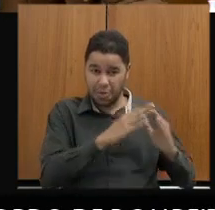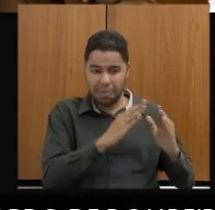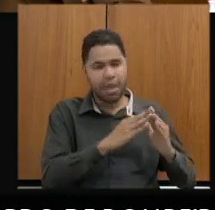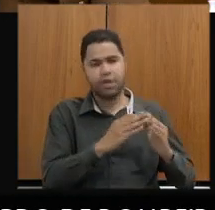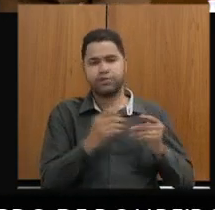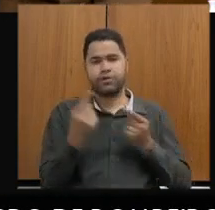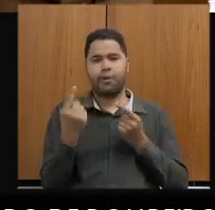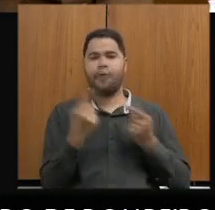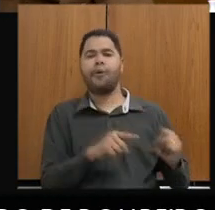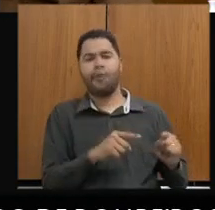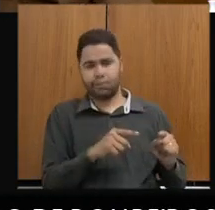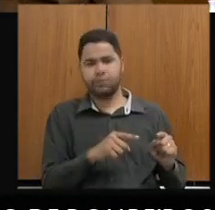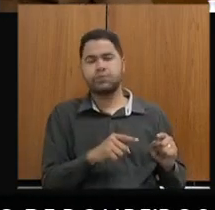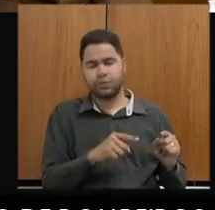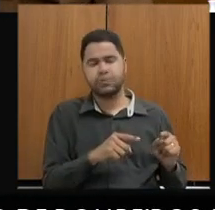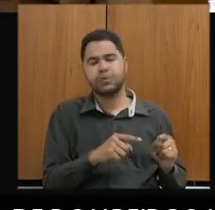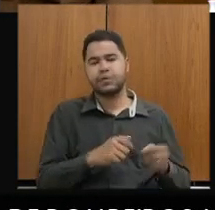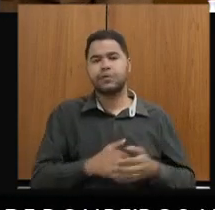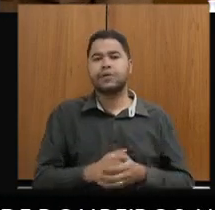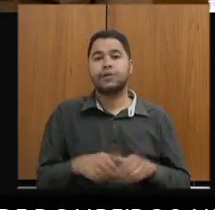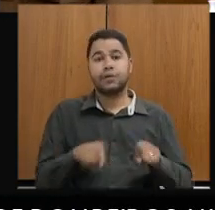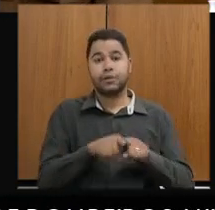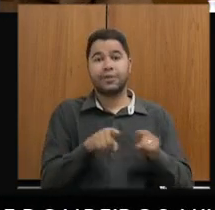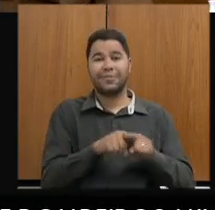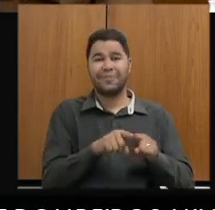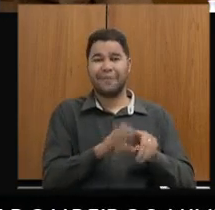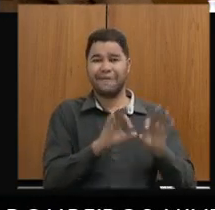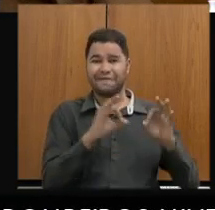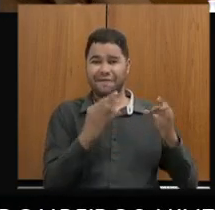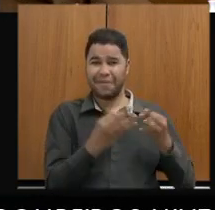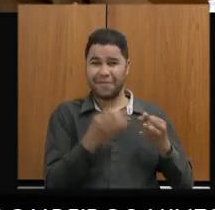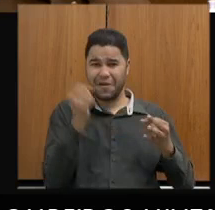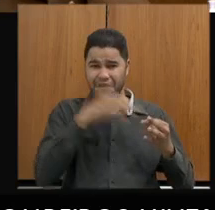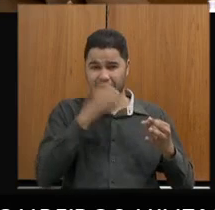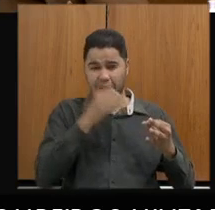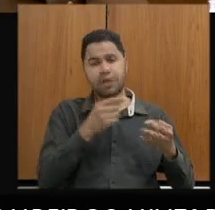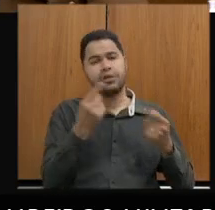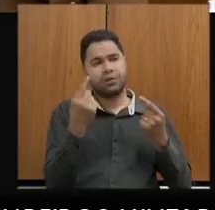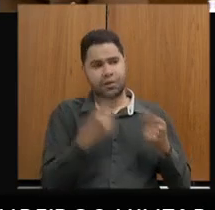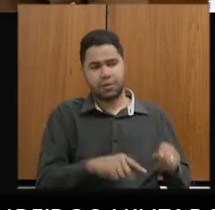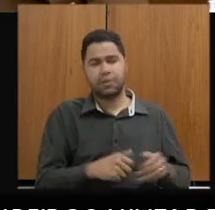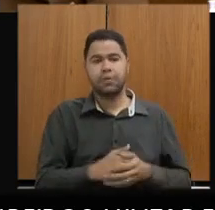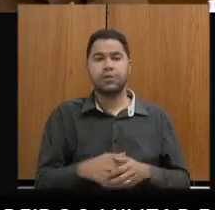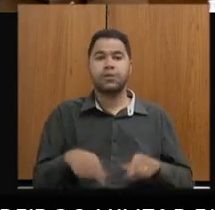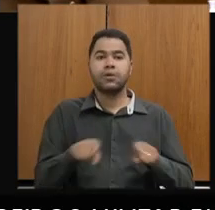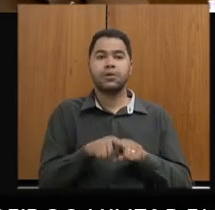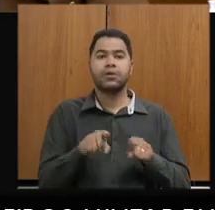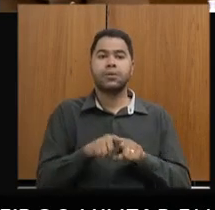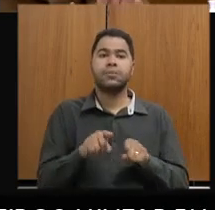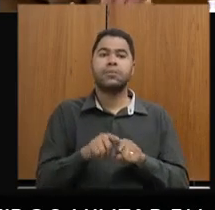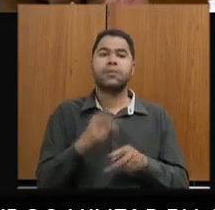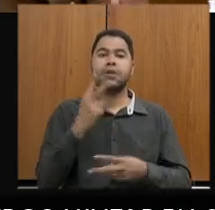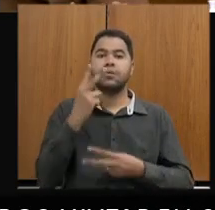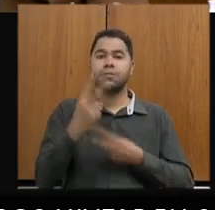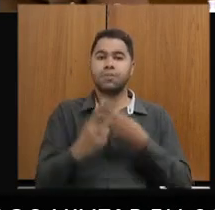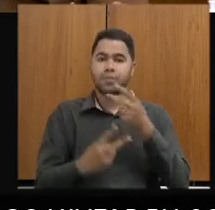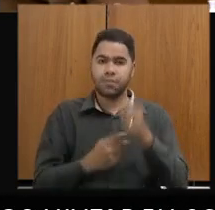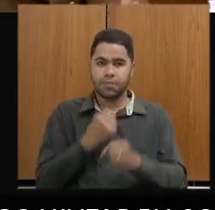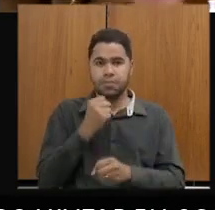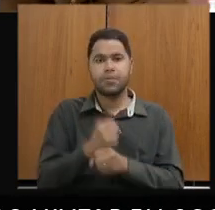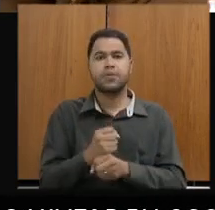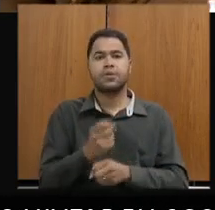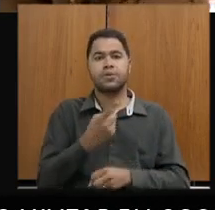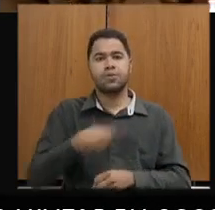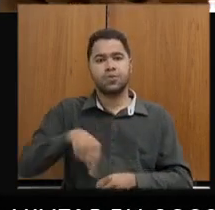à mulher na violência familiar treinamento básico nosso PB é Bienal em dois em dois anos